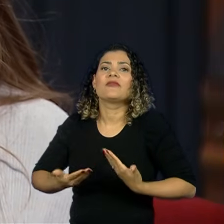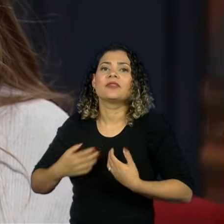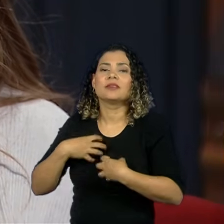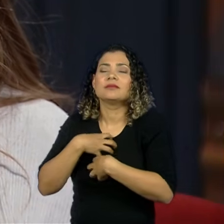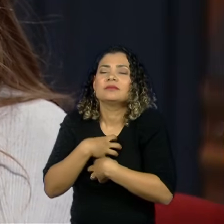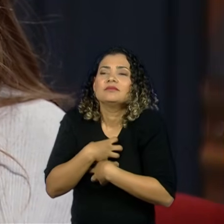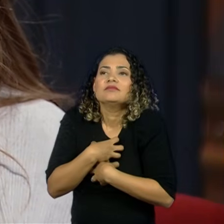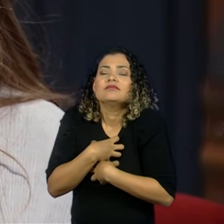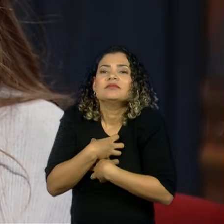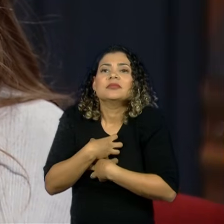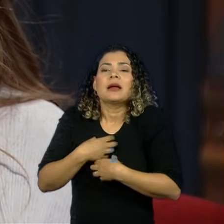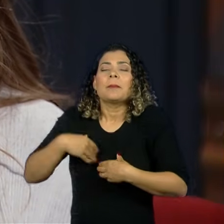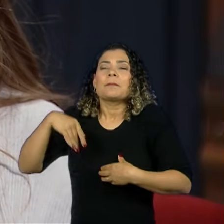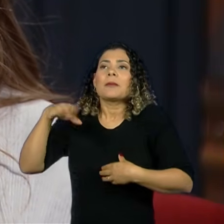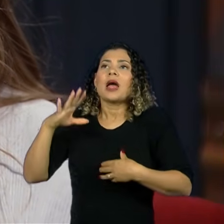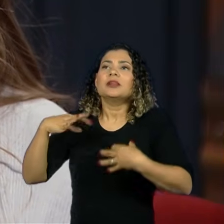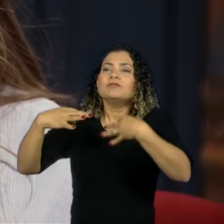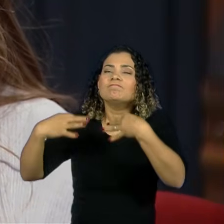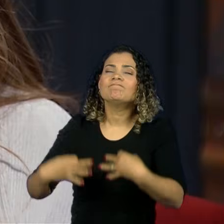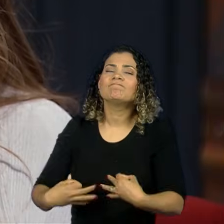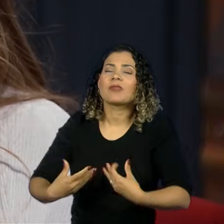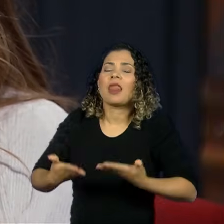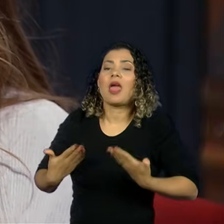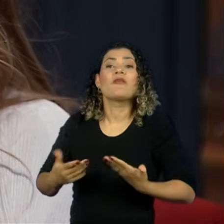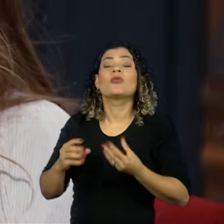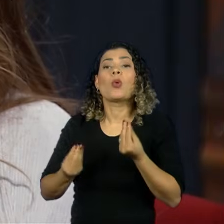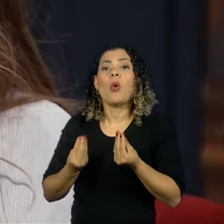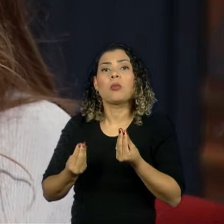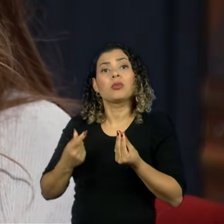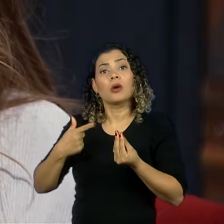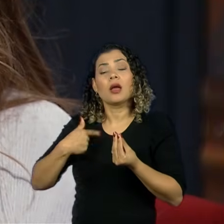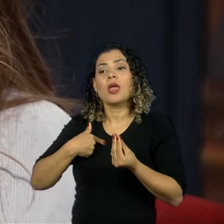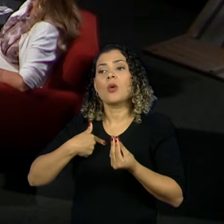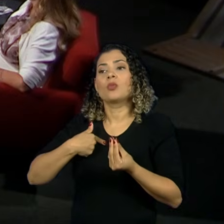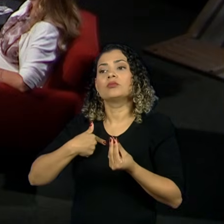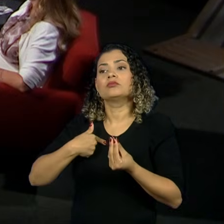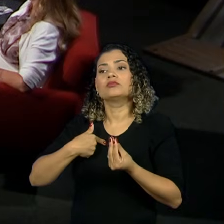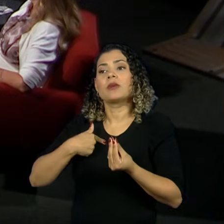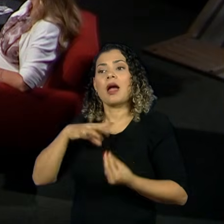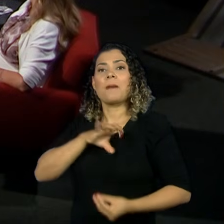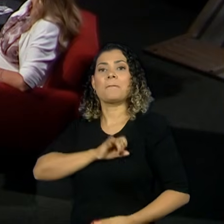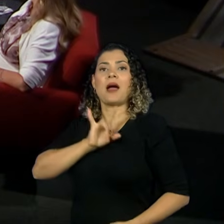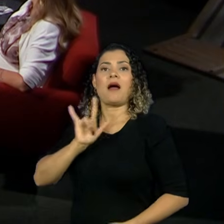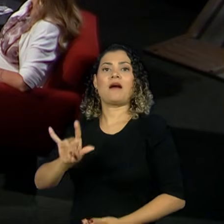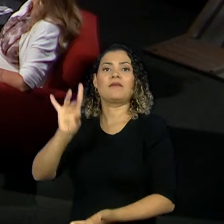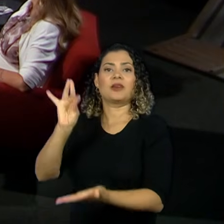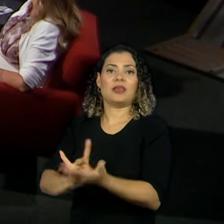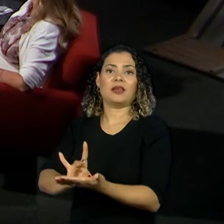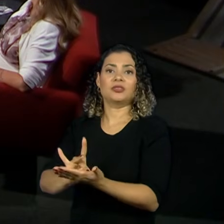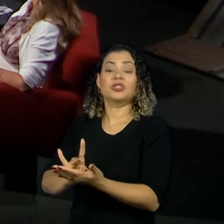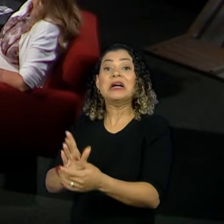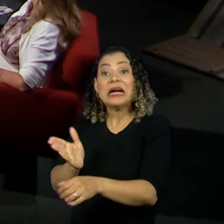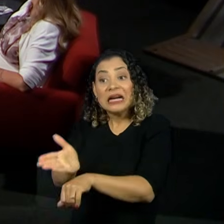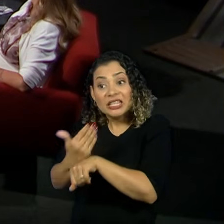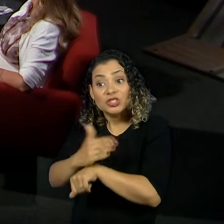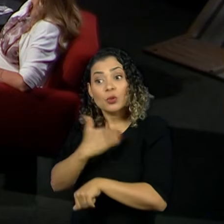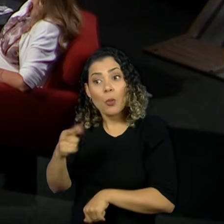leve a palavra certa, mas você vai saber perder se você souber viver com a pessoa antes de